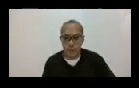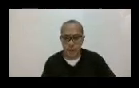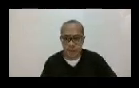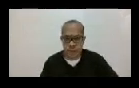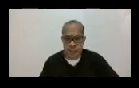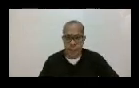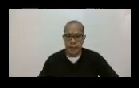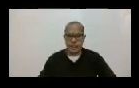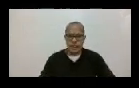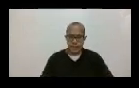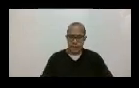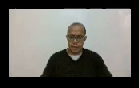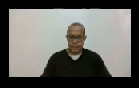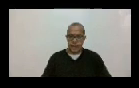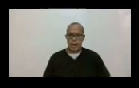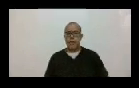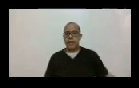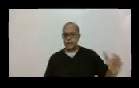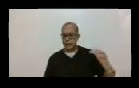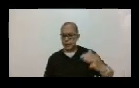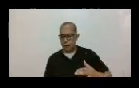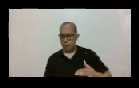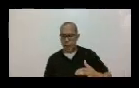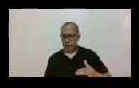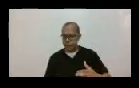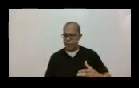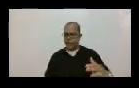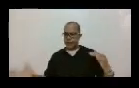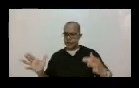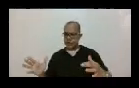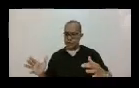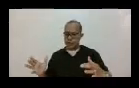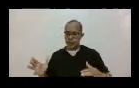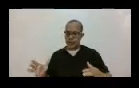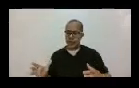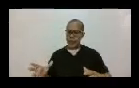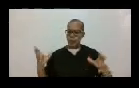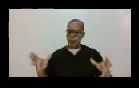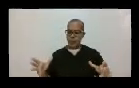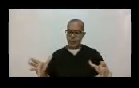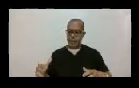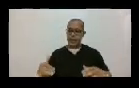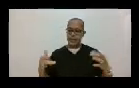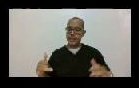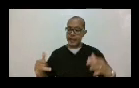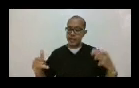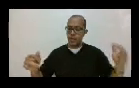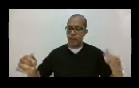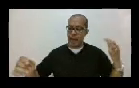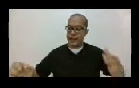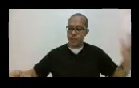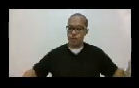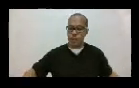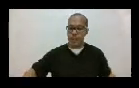unido com 10,4 milhões nessa categoria agora nós vamos ver o mapa que vai nos mostrar o que a europa